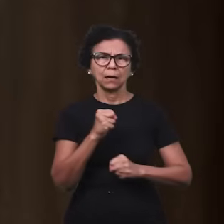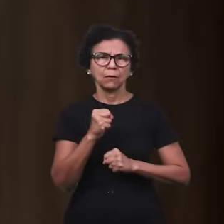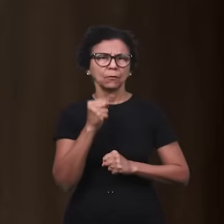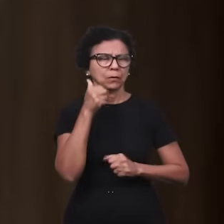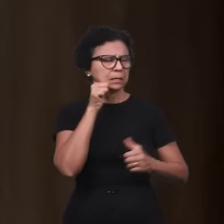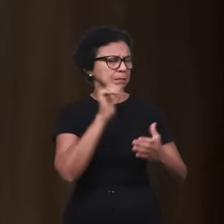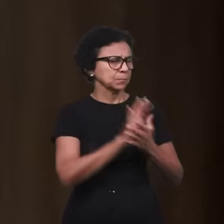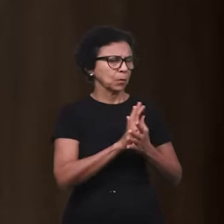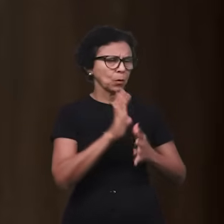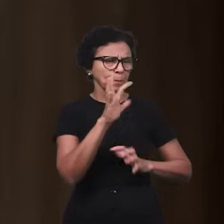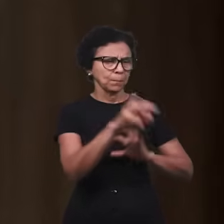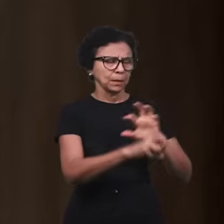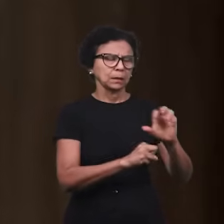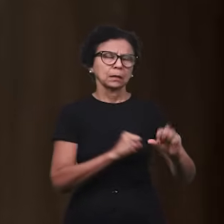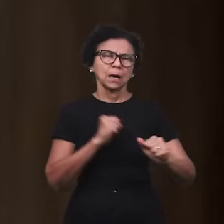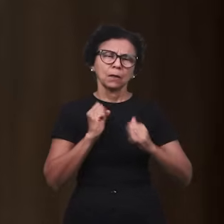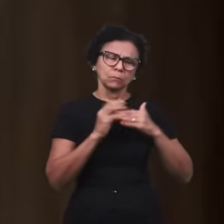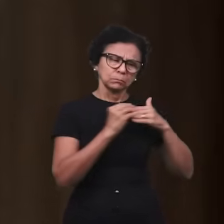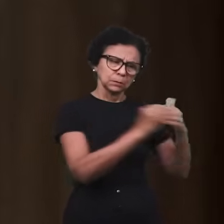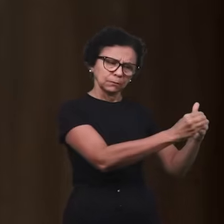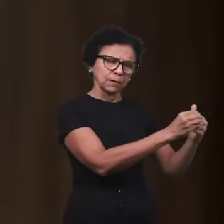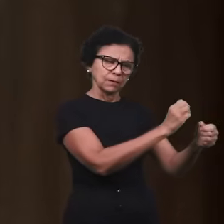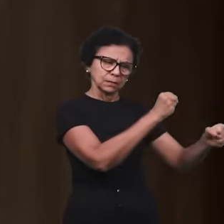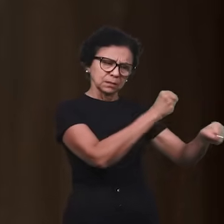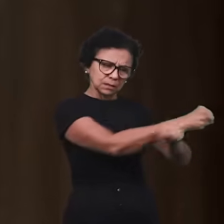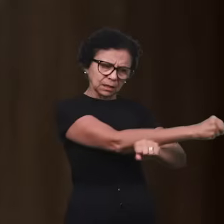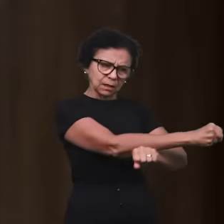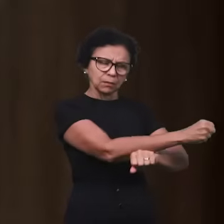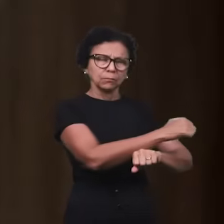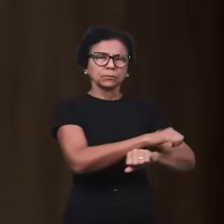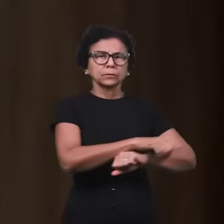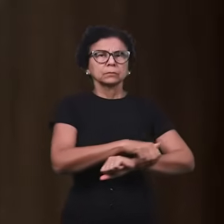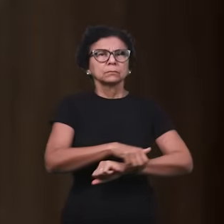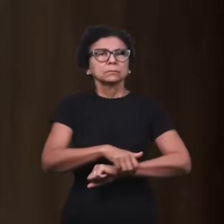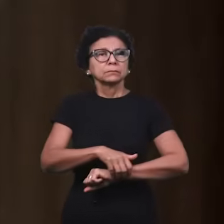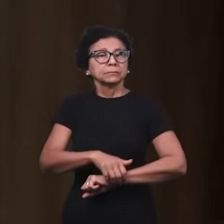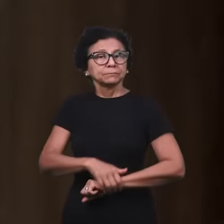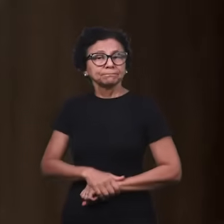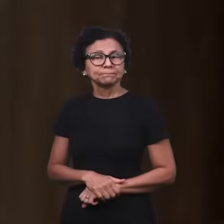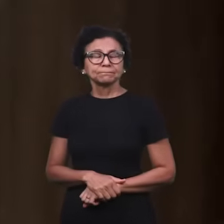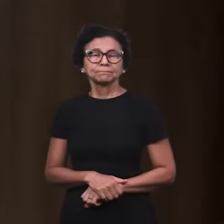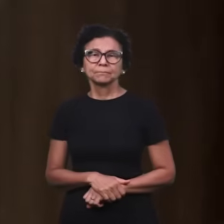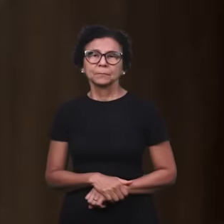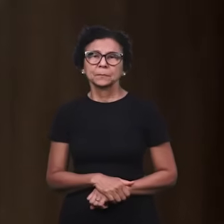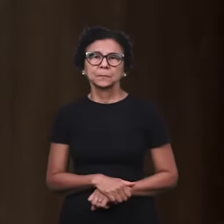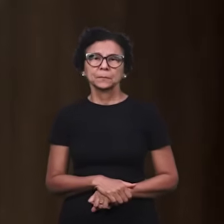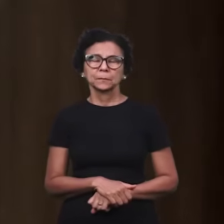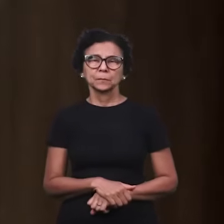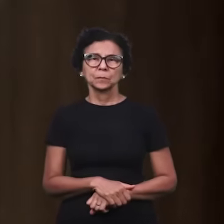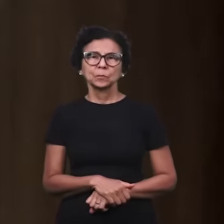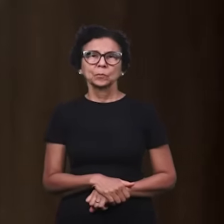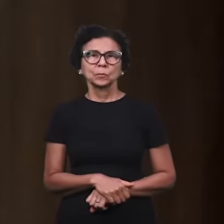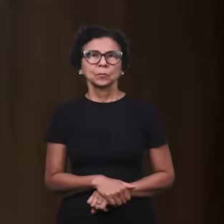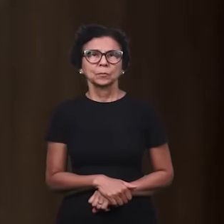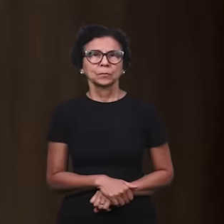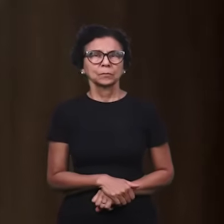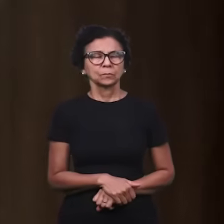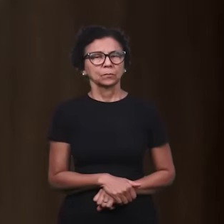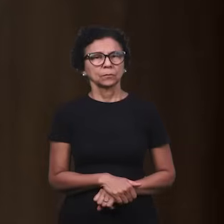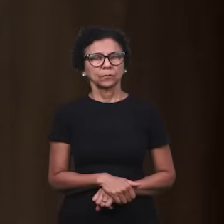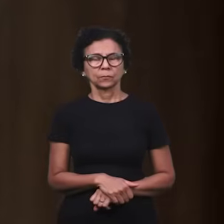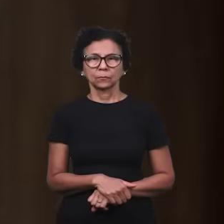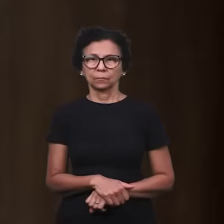esposas. Então, estava completamente uma exposição muito grande. Agora,